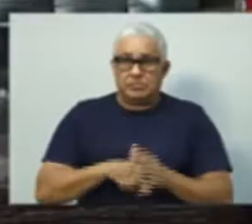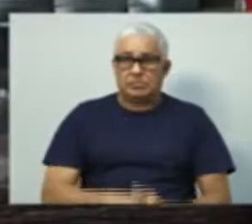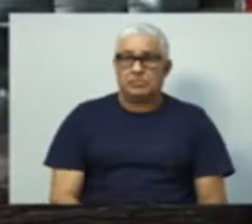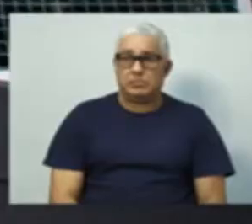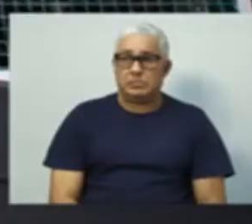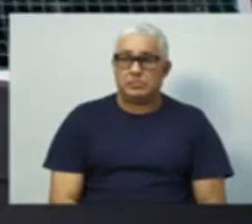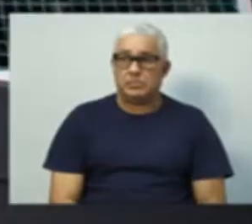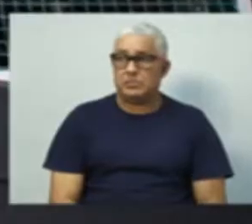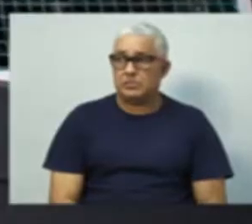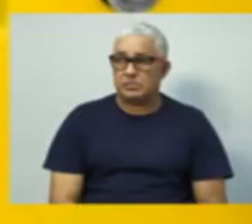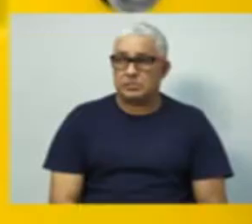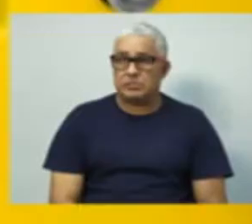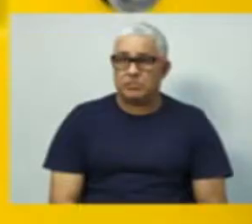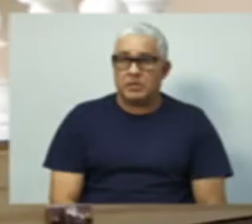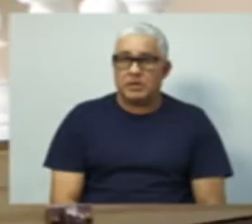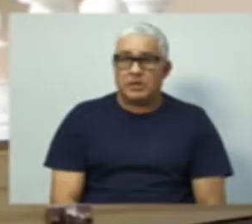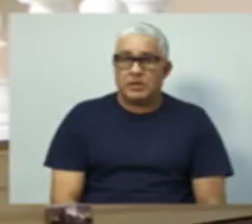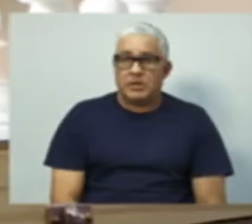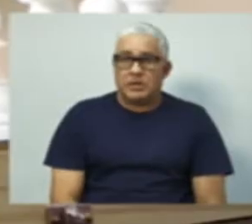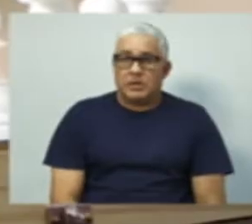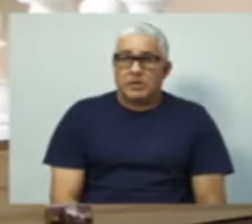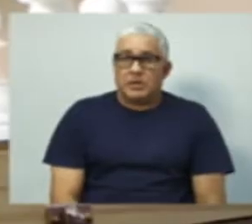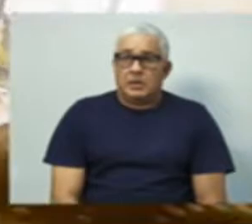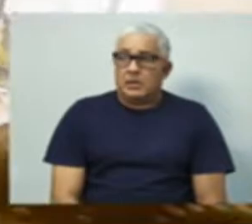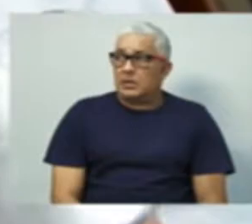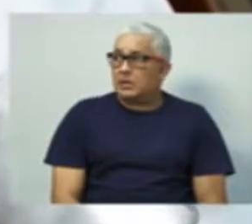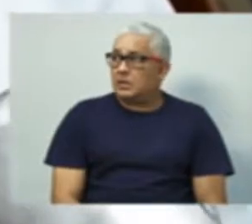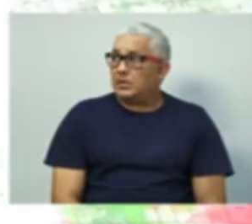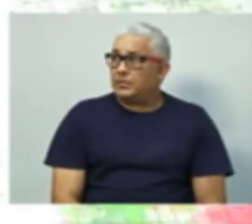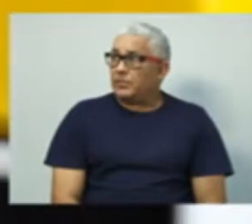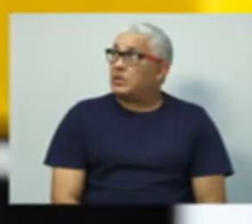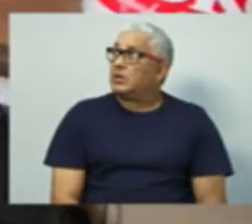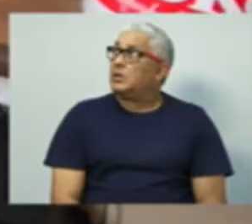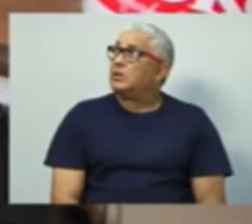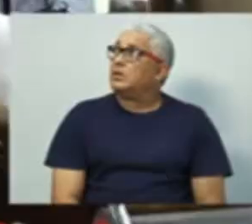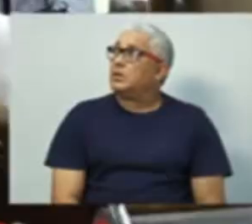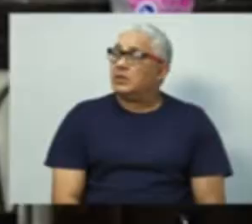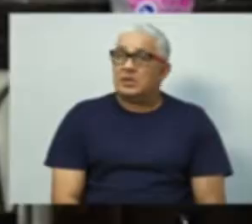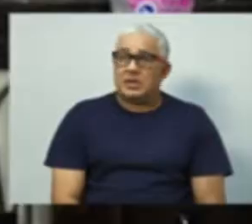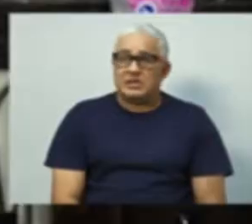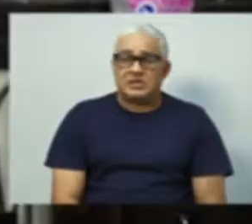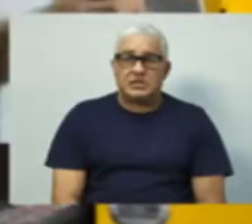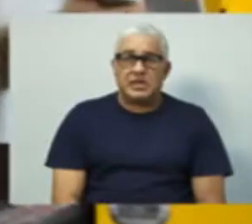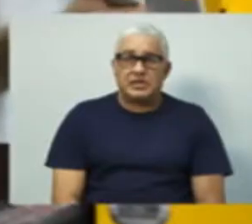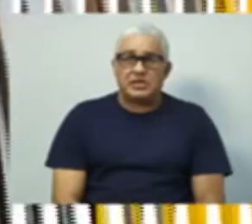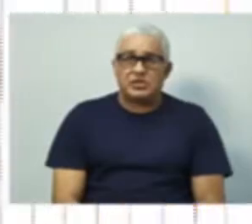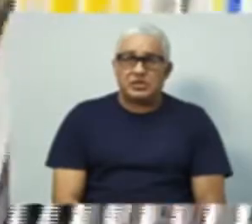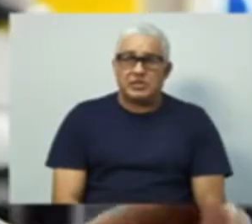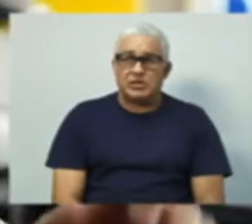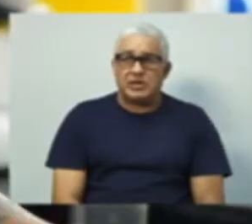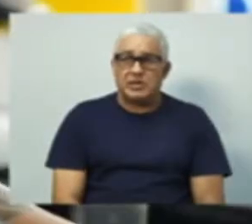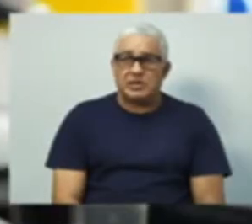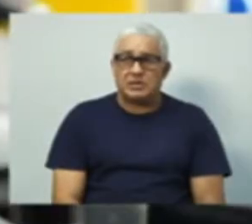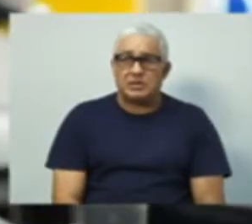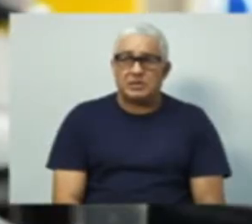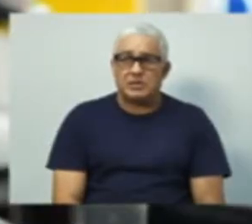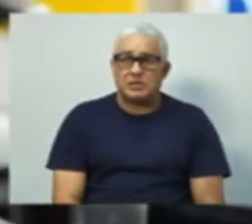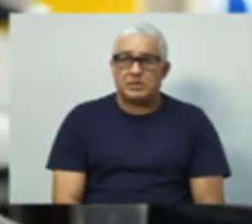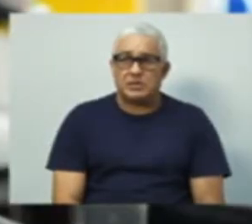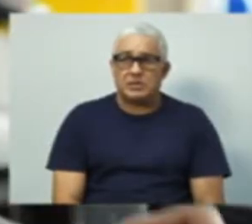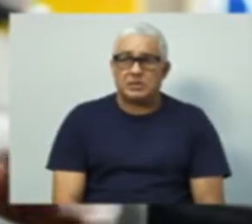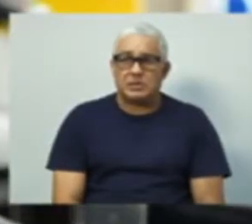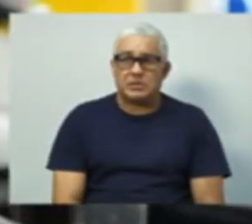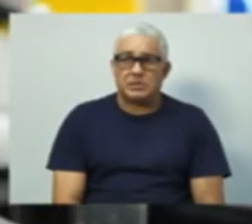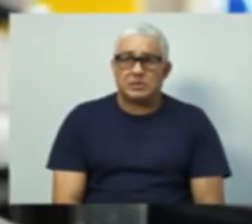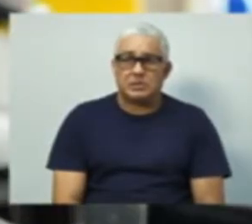money, two for the show, three to get ready. Now go, cat, go, but don't you step on my blue. Tem uma barbearia aqui em Porto